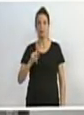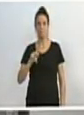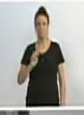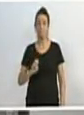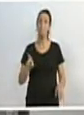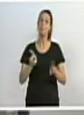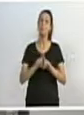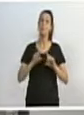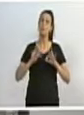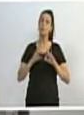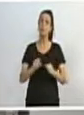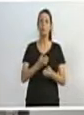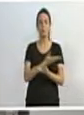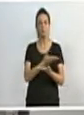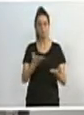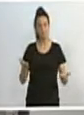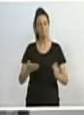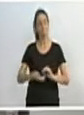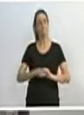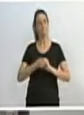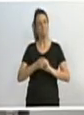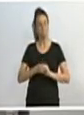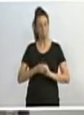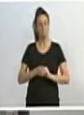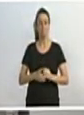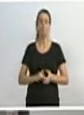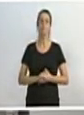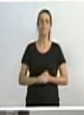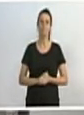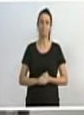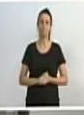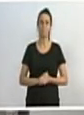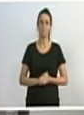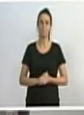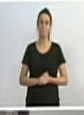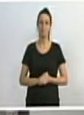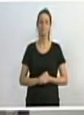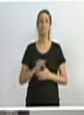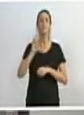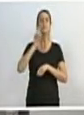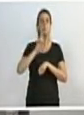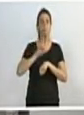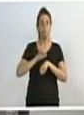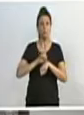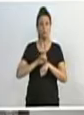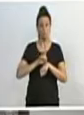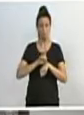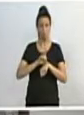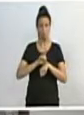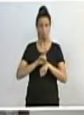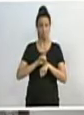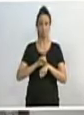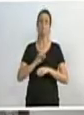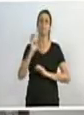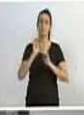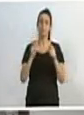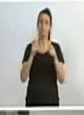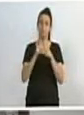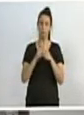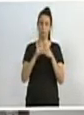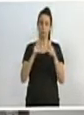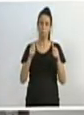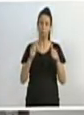noite. Gostaria de justificar a ausência do nosso diretor de micro e pequenas empresas, o Mores, por motivo